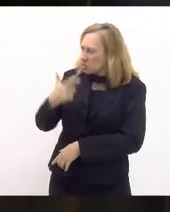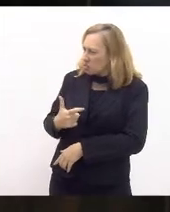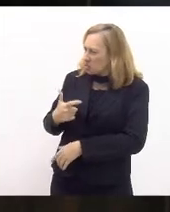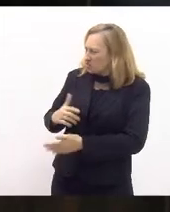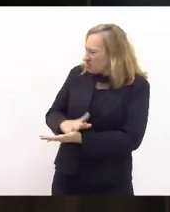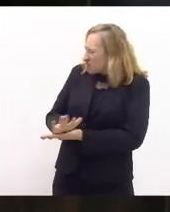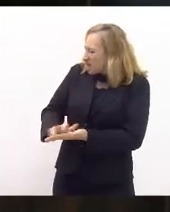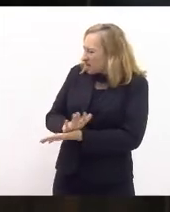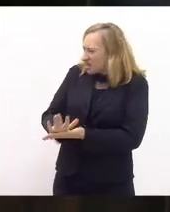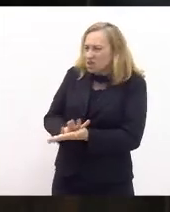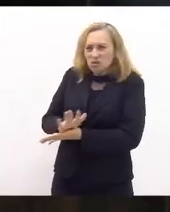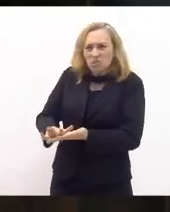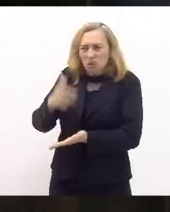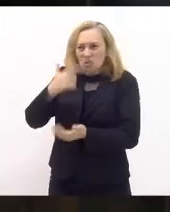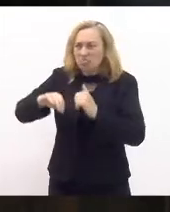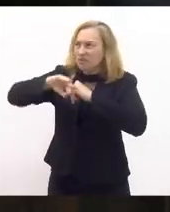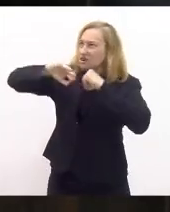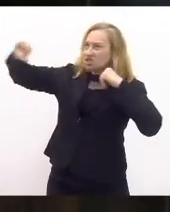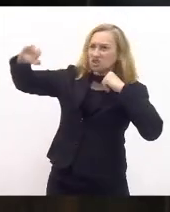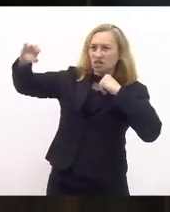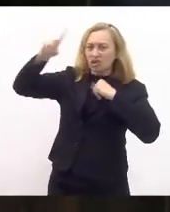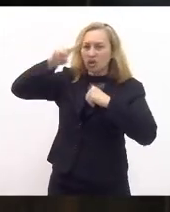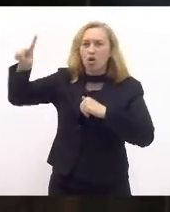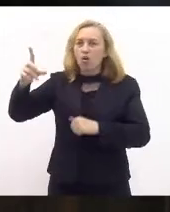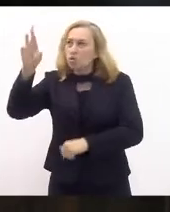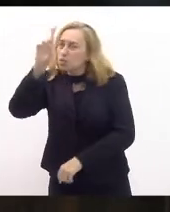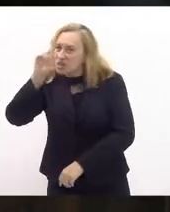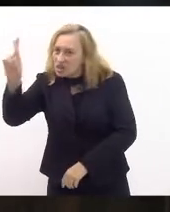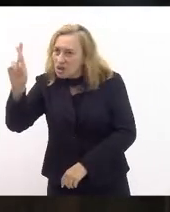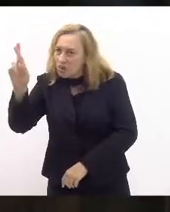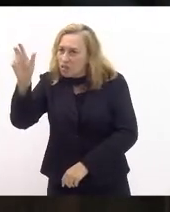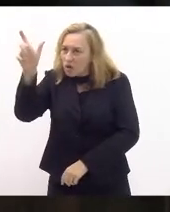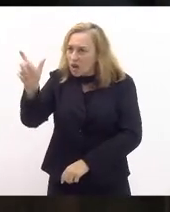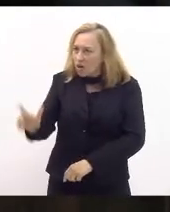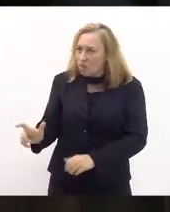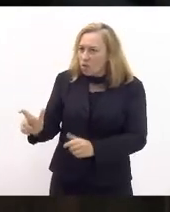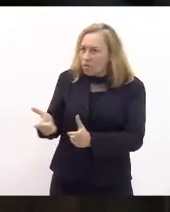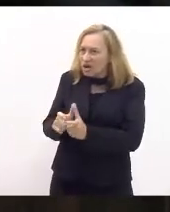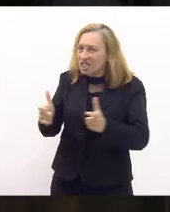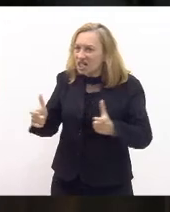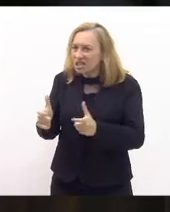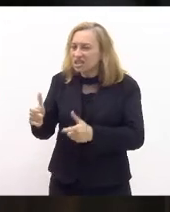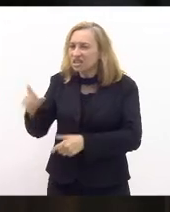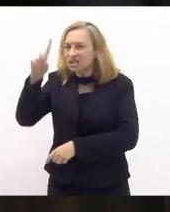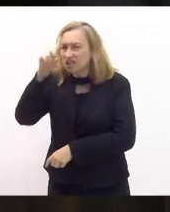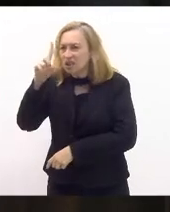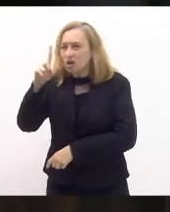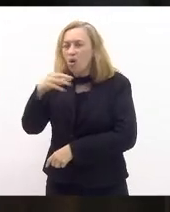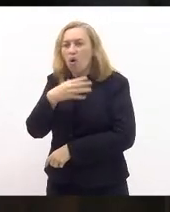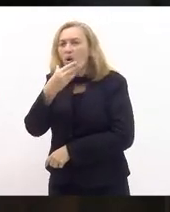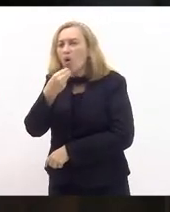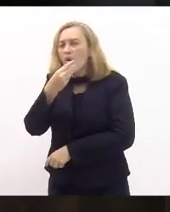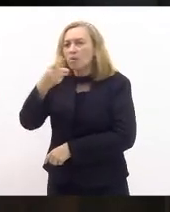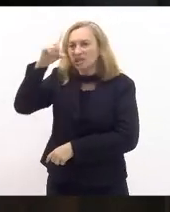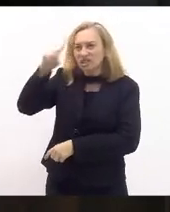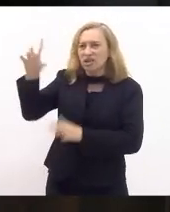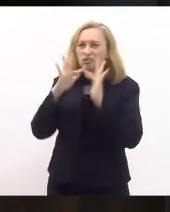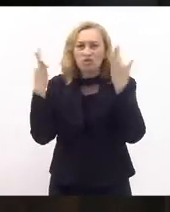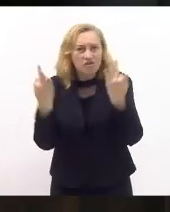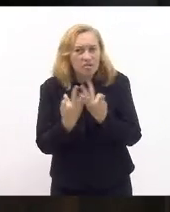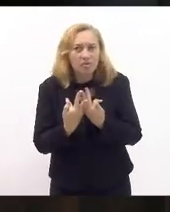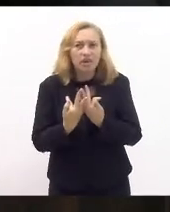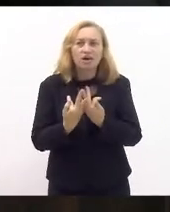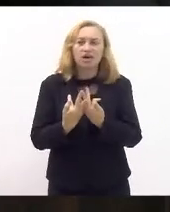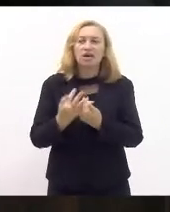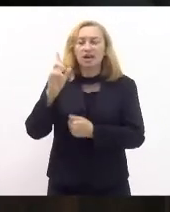Deus. O Senhor é destaque, porque o Senhor é um grande homem de Deus, tem a proteção de Deus, tem uma grande família, é aí que